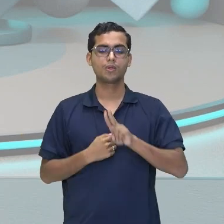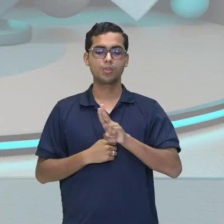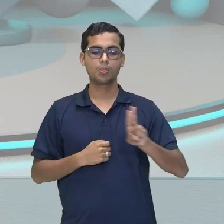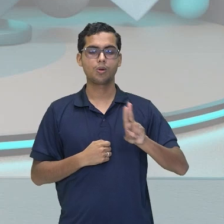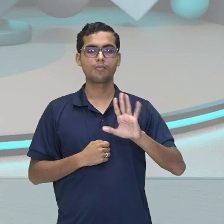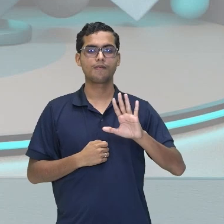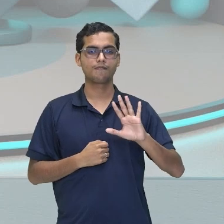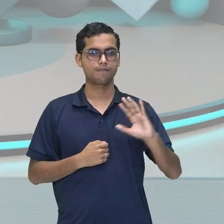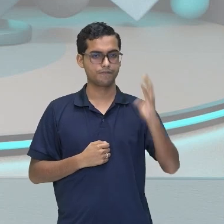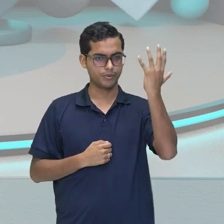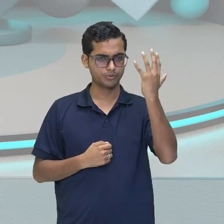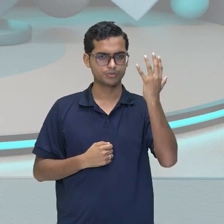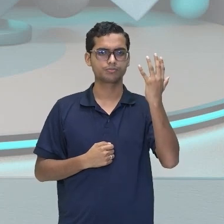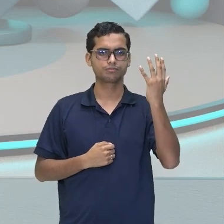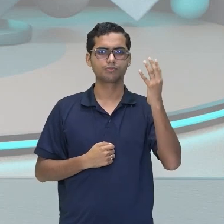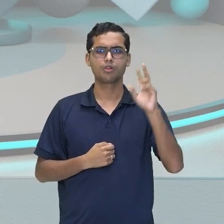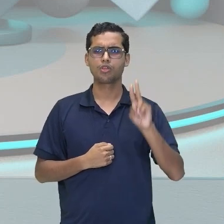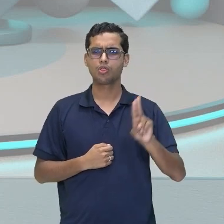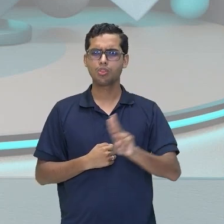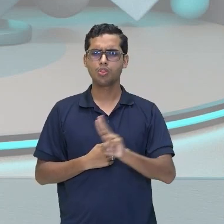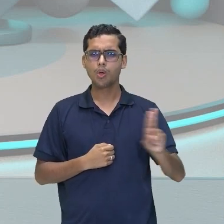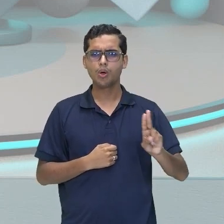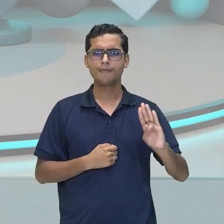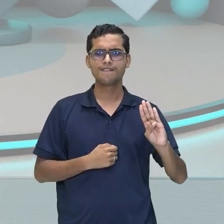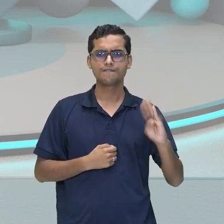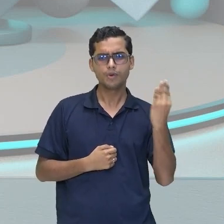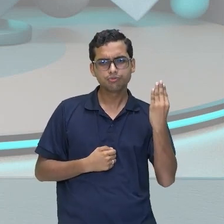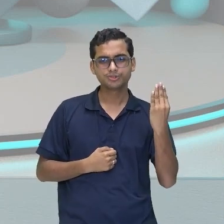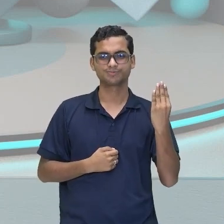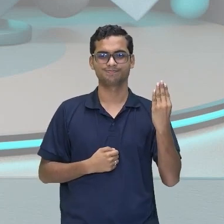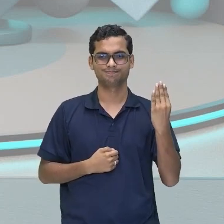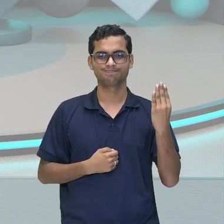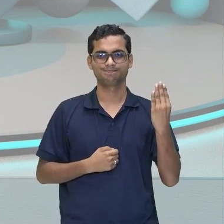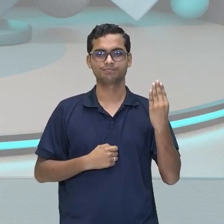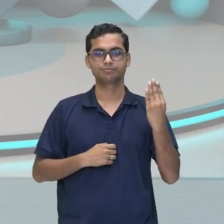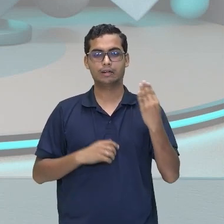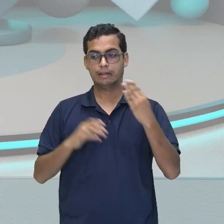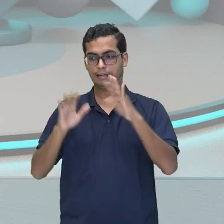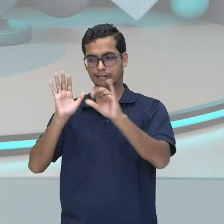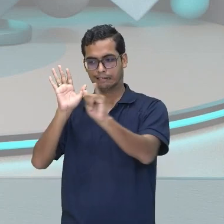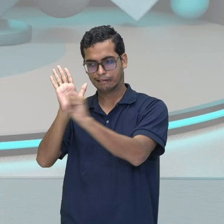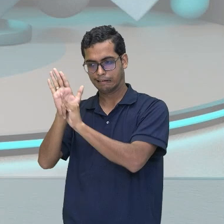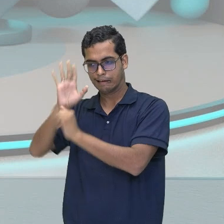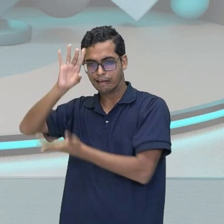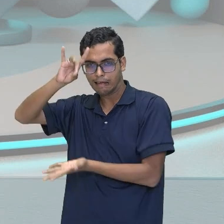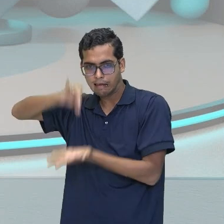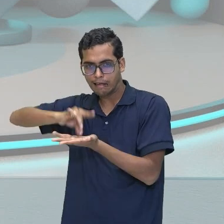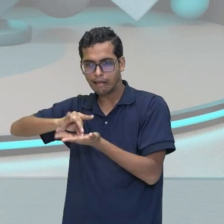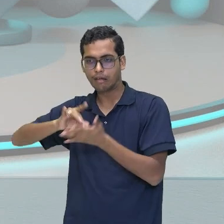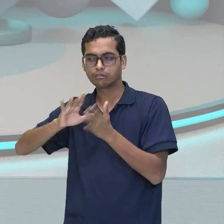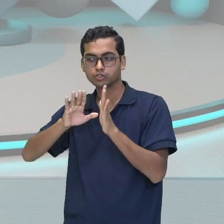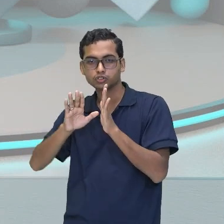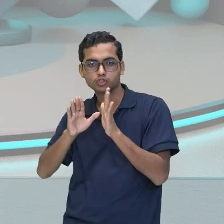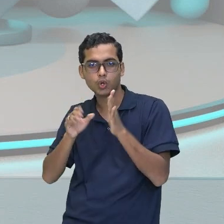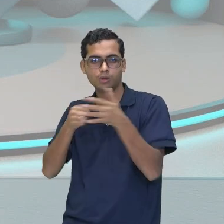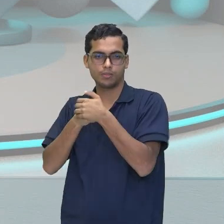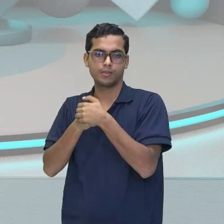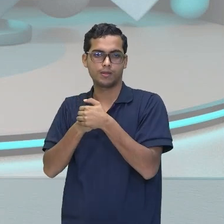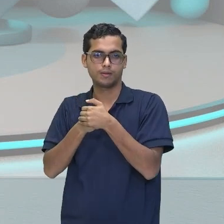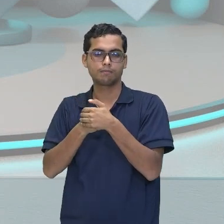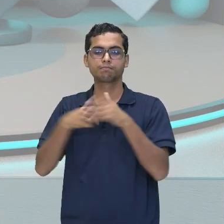usar nomes para fugir da sua identidade real. Tem objetivo nisso também. E